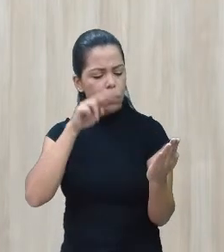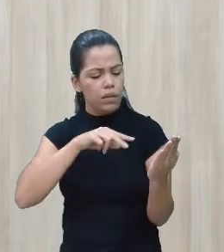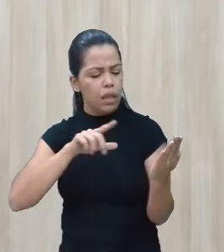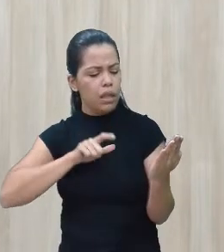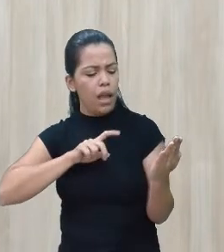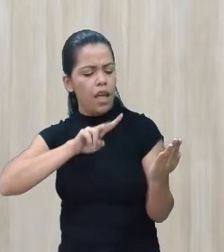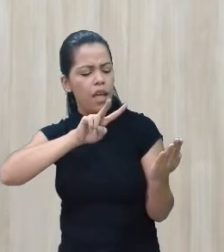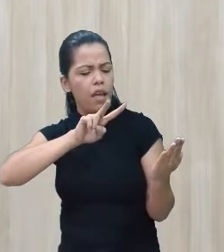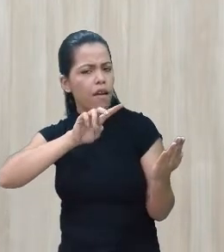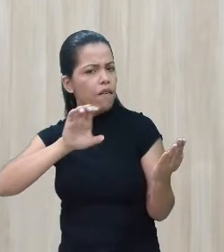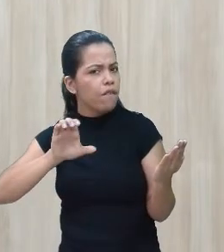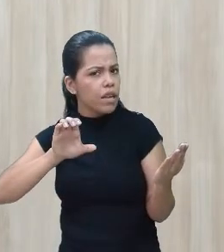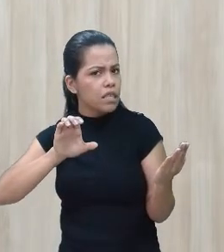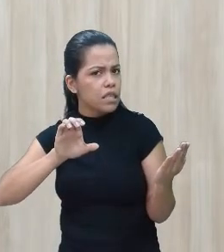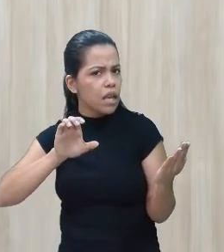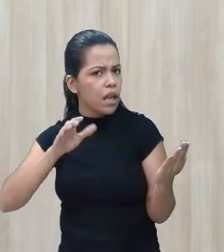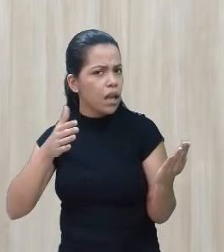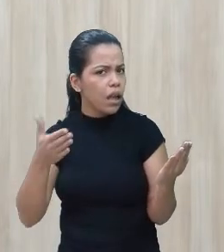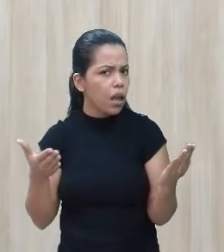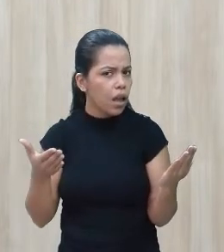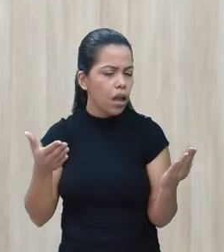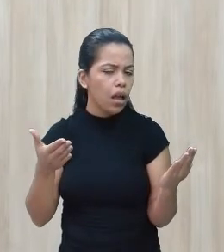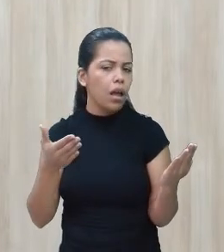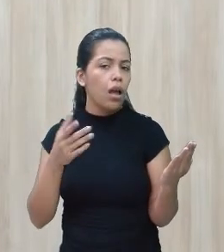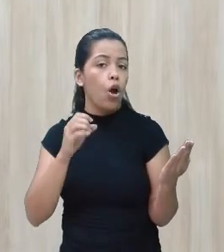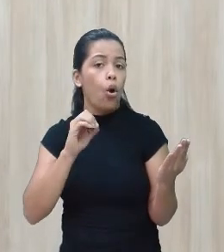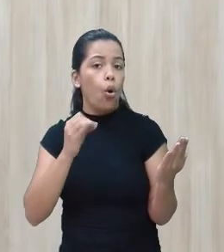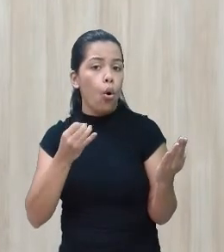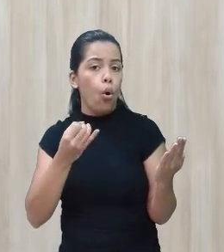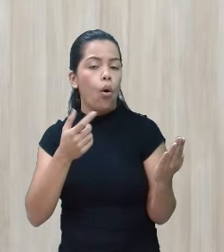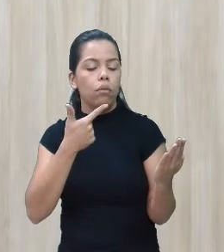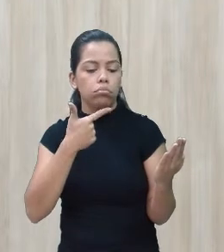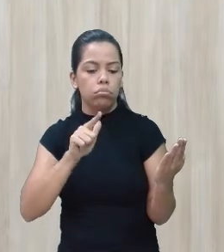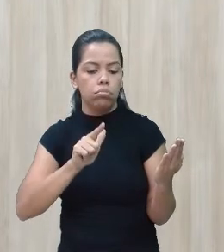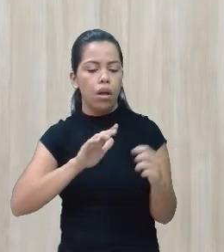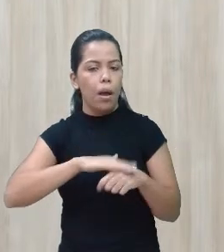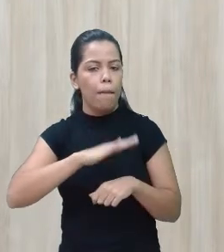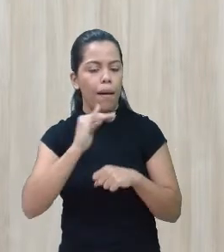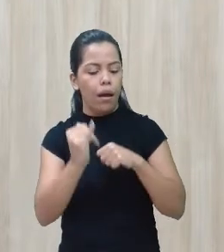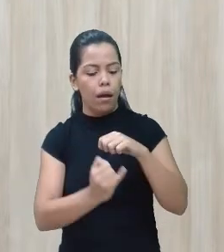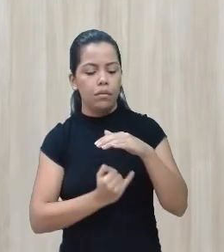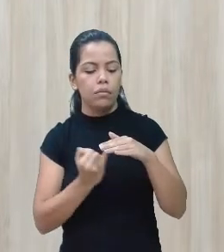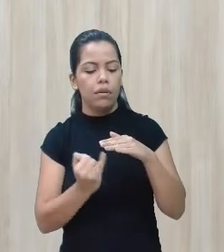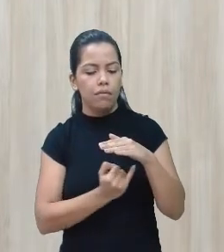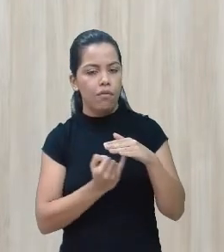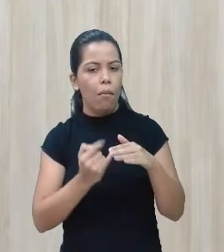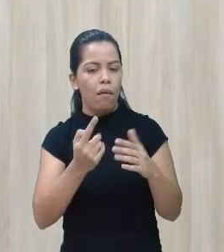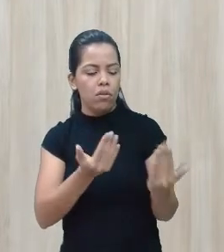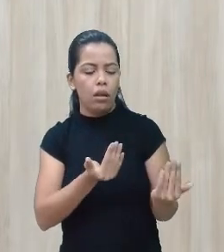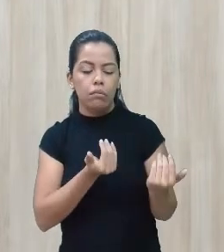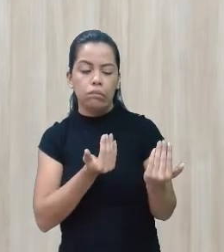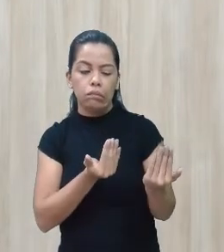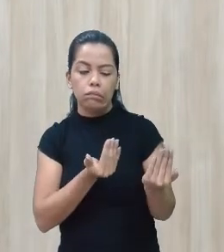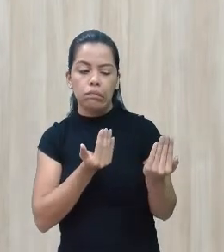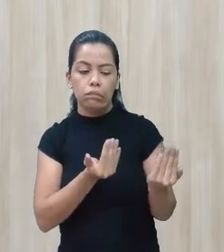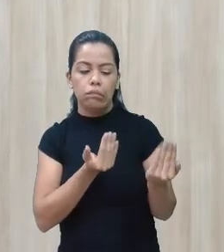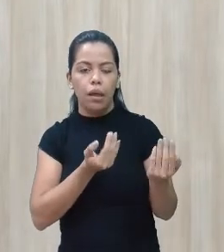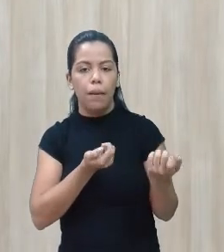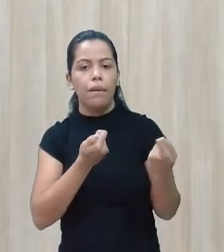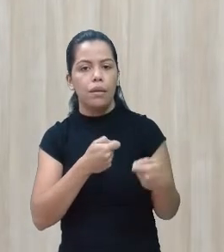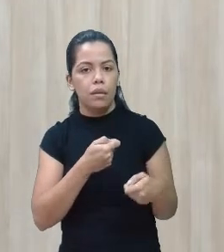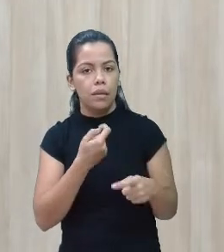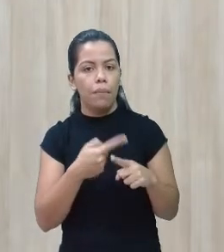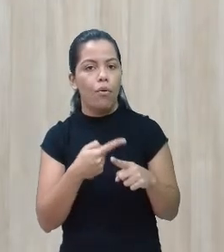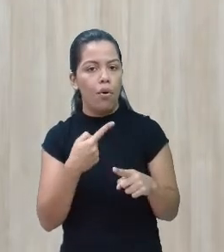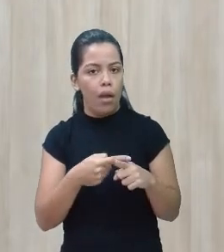ou se a linguagem parece muito informal, é necessário que você desconfie, porque isso provavelmente é engano, tá certo?